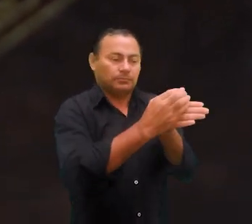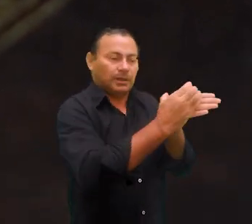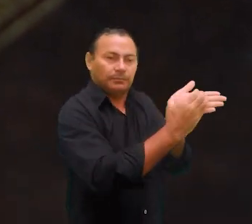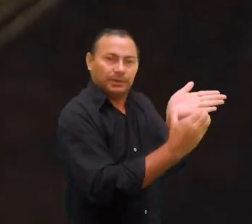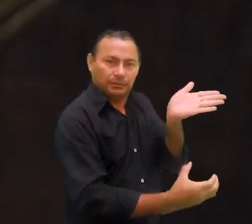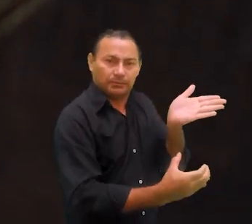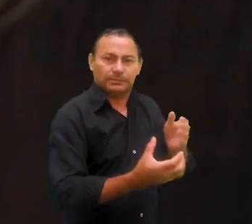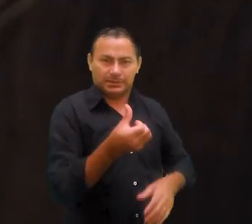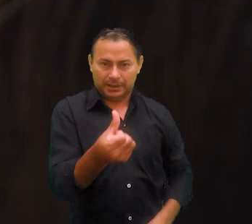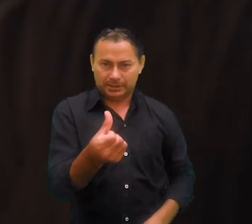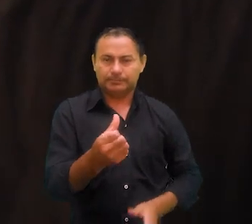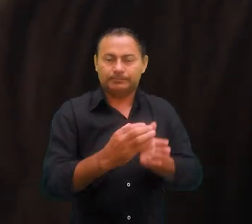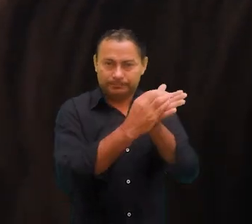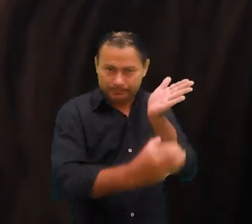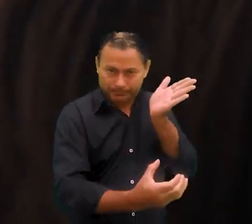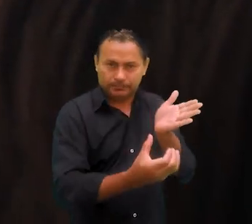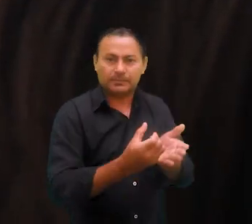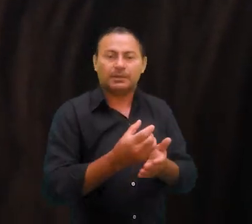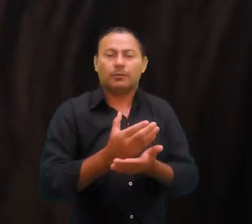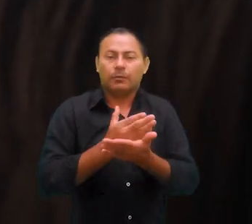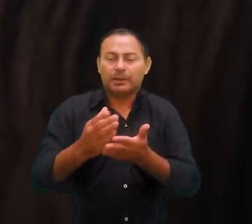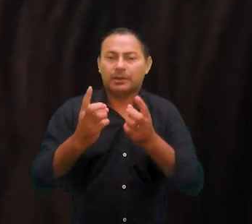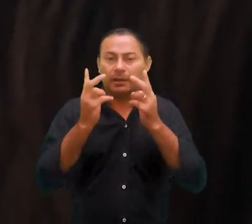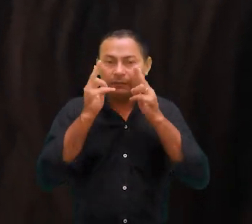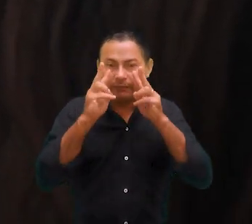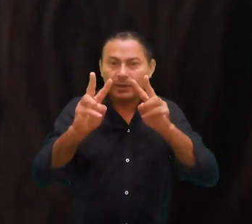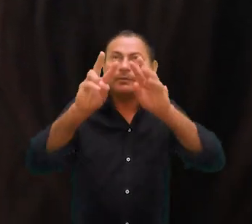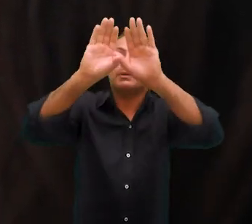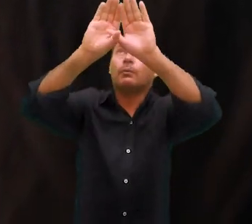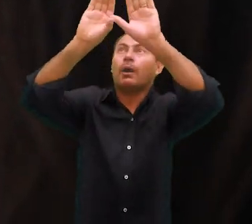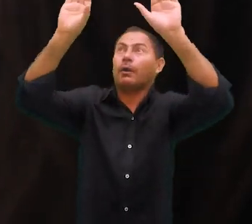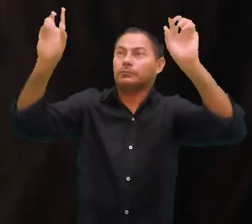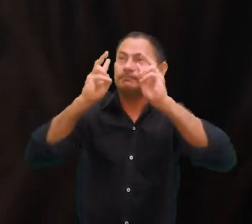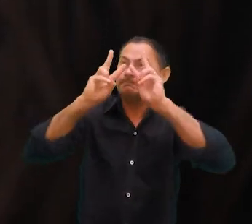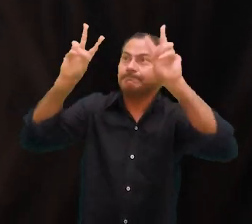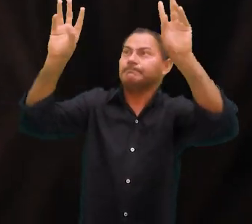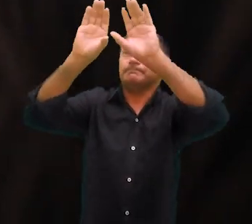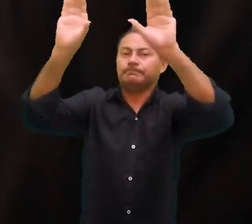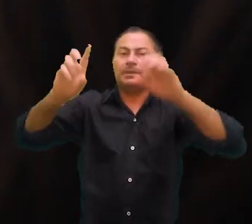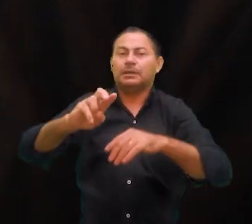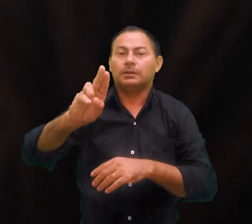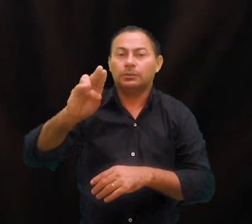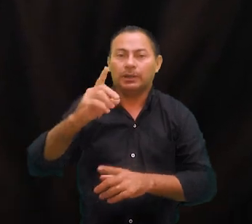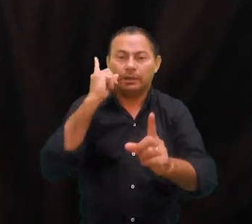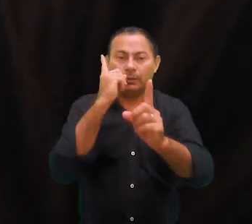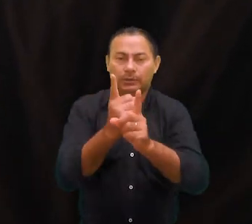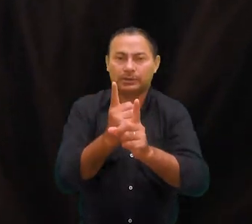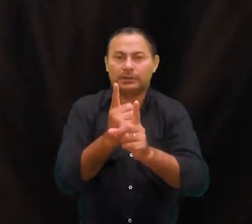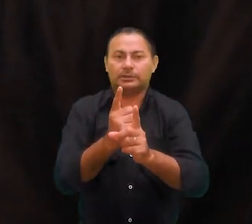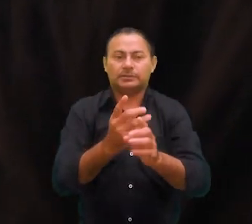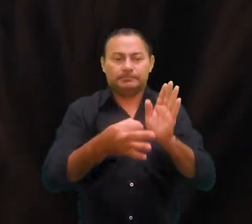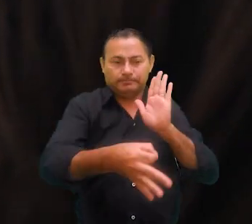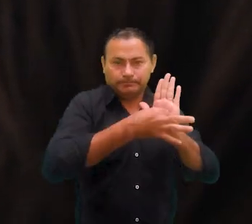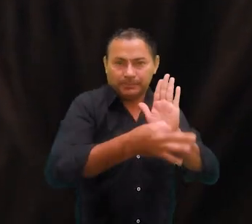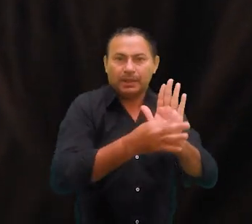capítulo 6. Este capítulo começa nos mandando olhar para o alto, porque jamais